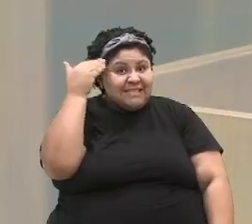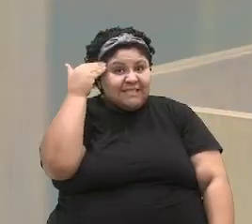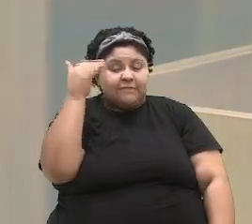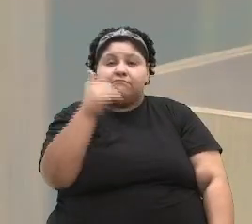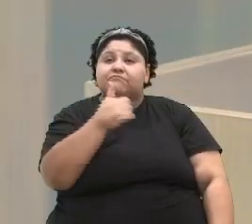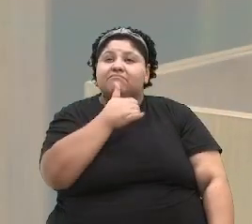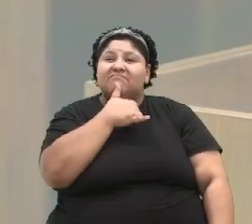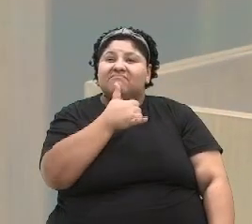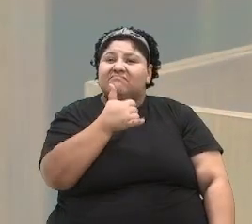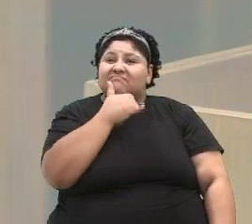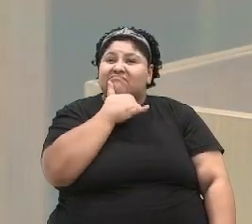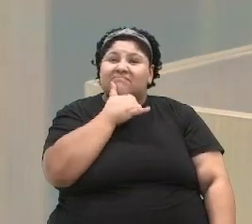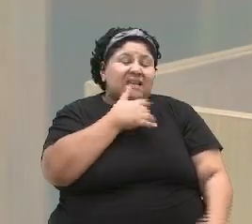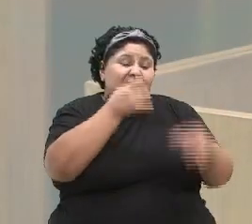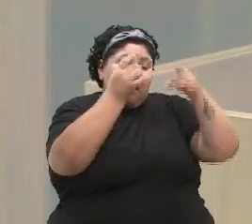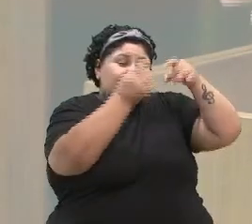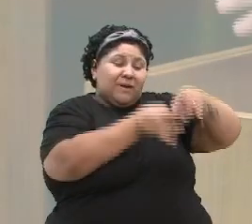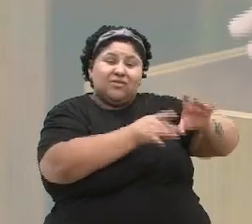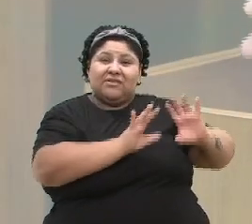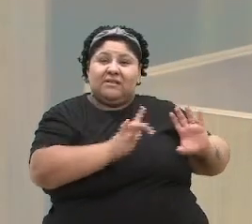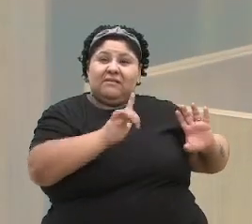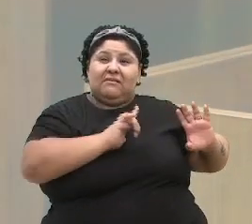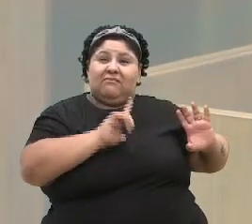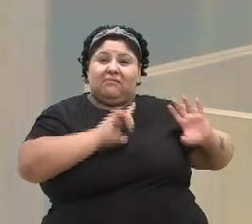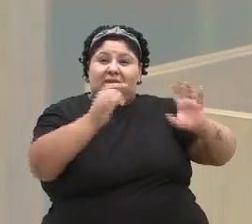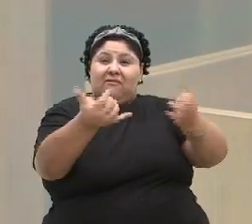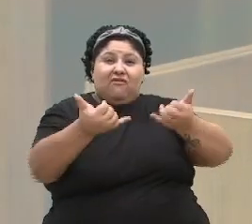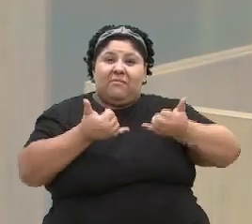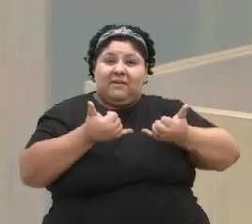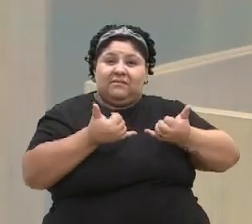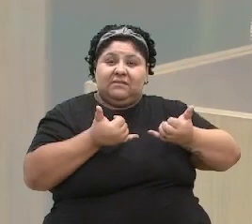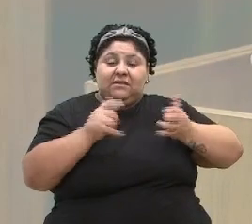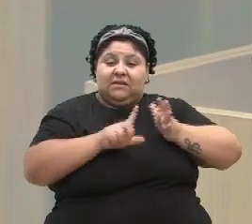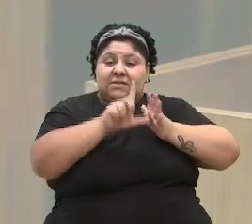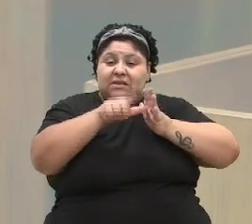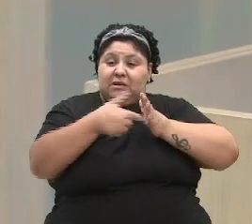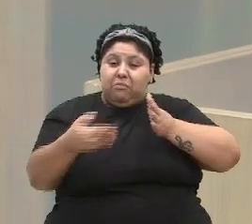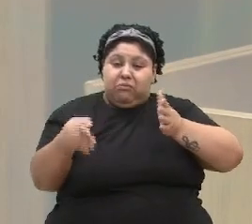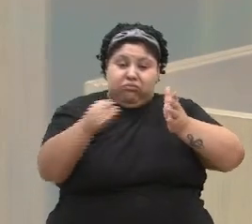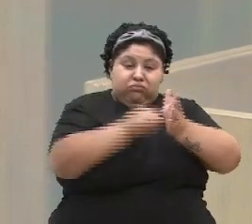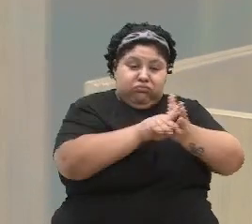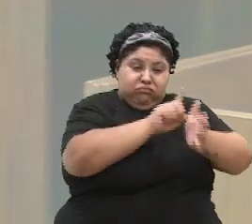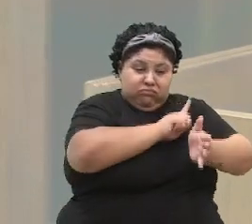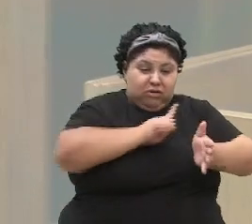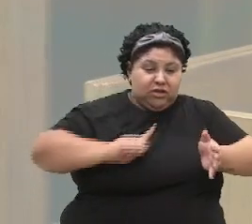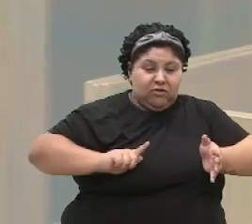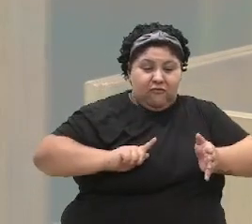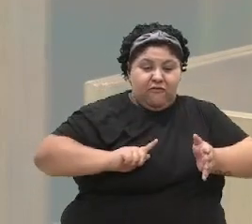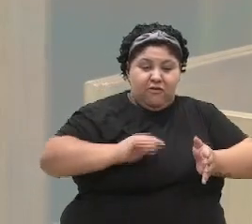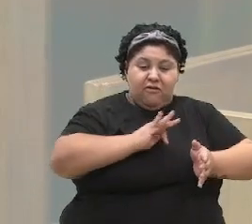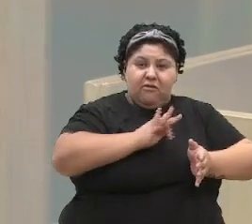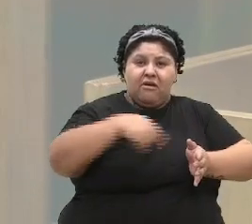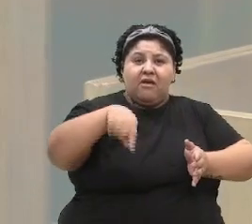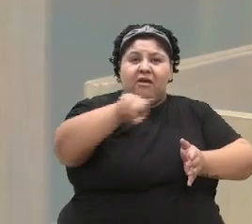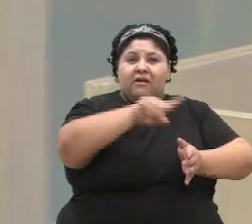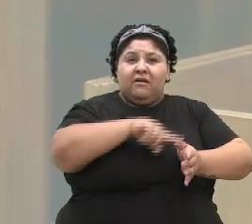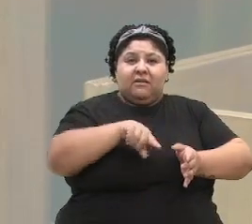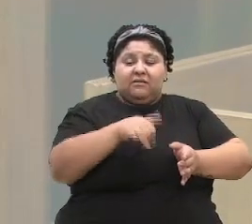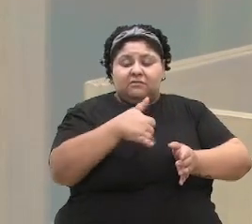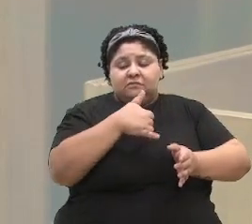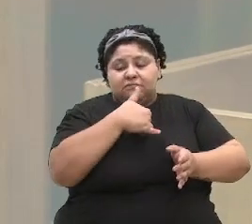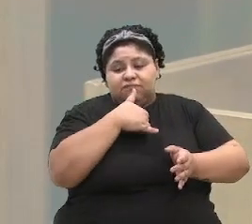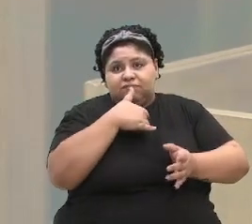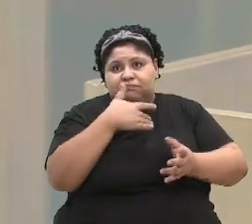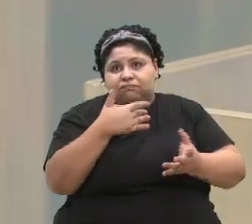está à deriva, não temos mais informações. Depois da entrada desse governo federal, a gente desanimou,